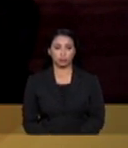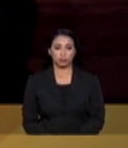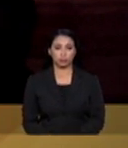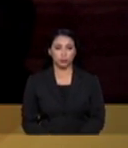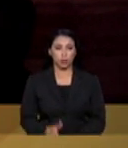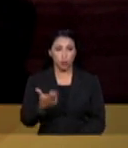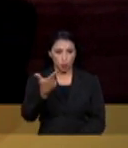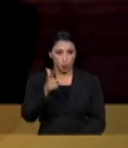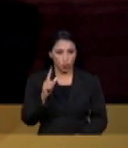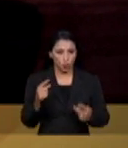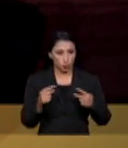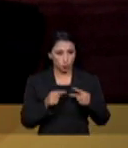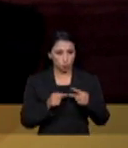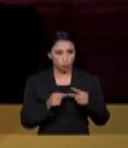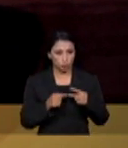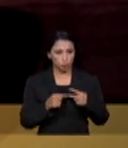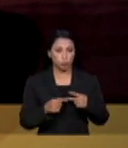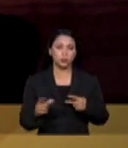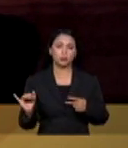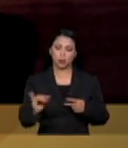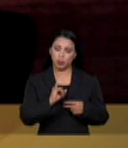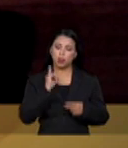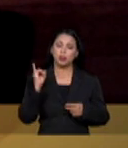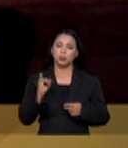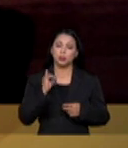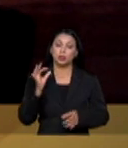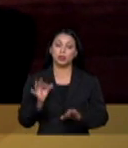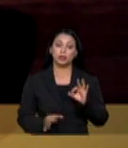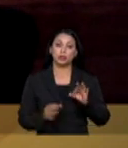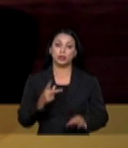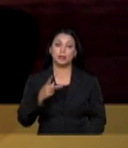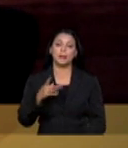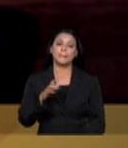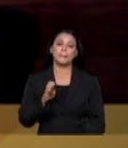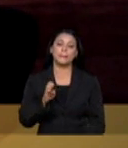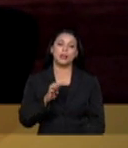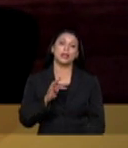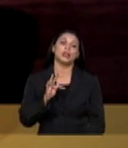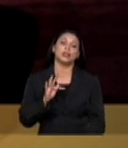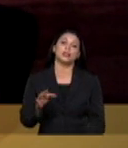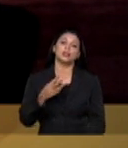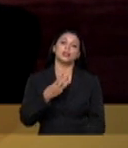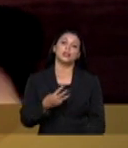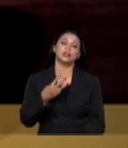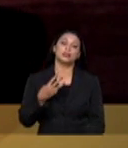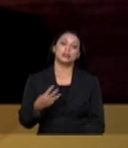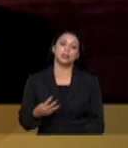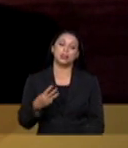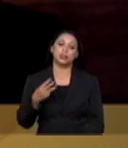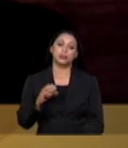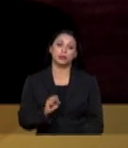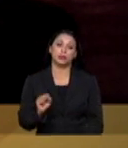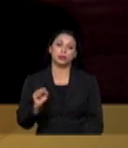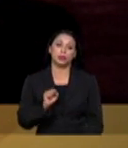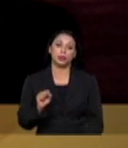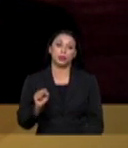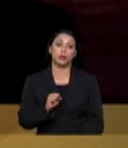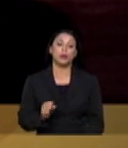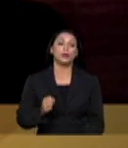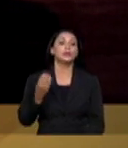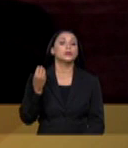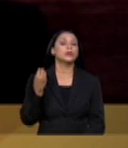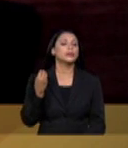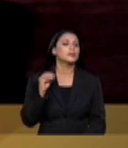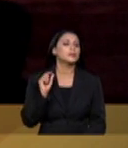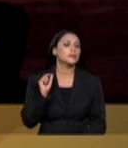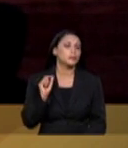Último Ponto de relevo no julgamento da PS3 388 dizem respeito ao